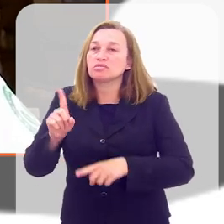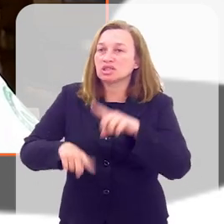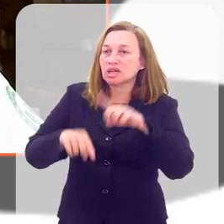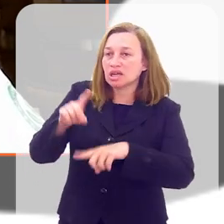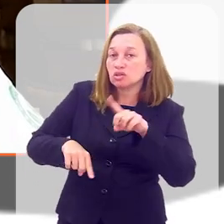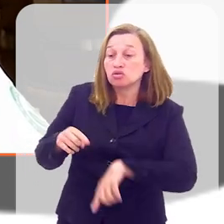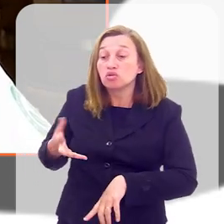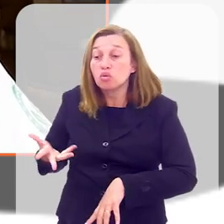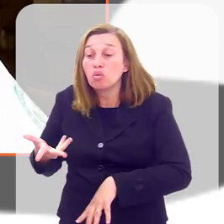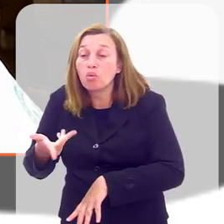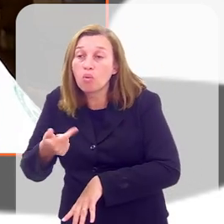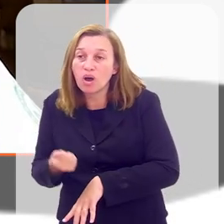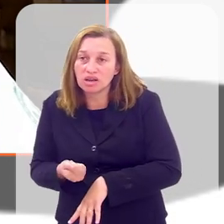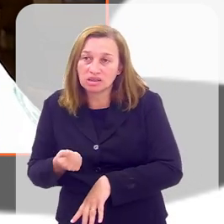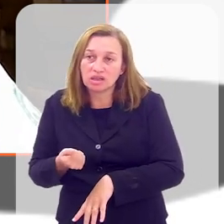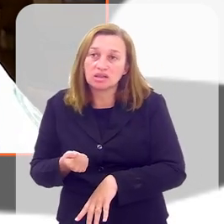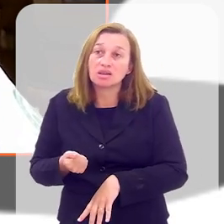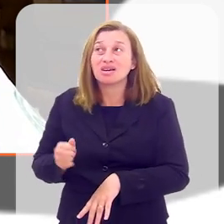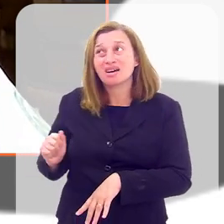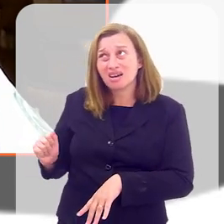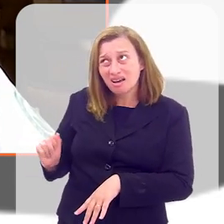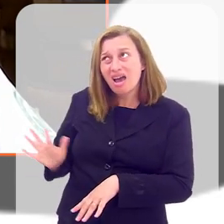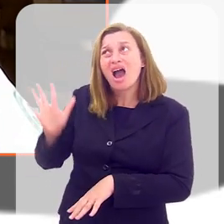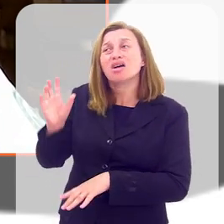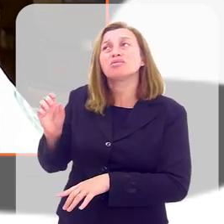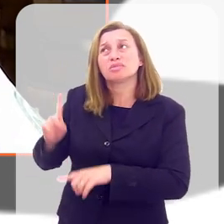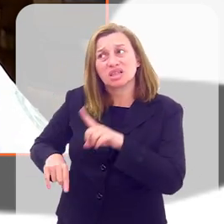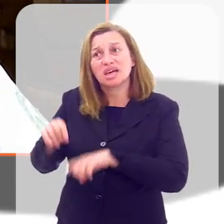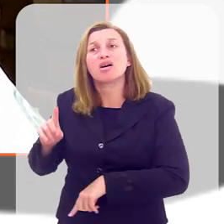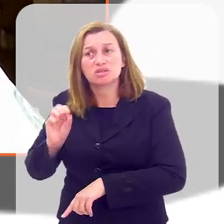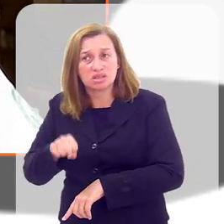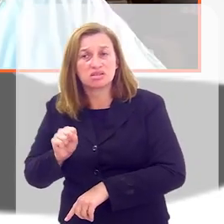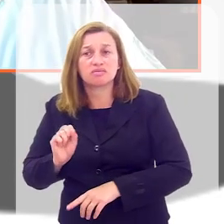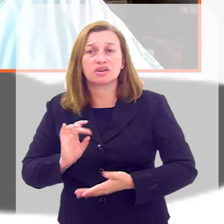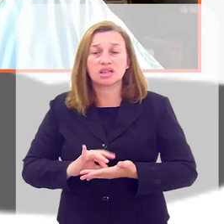que a gente usa materiais de boa qualidade Então os materiais